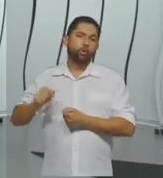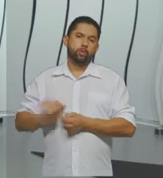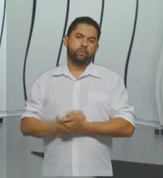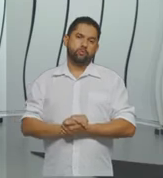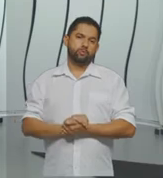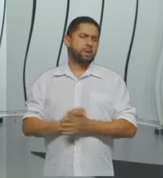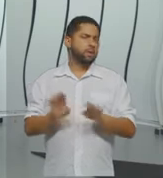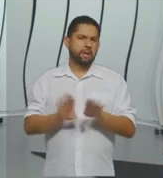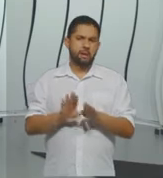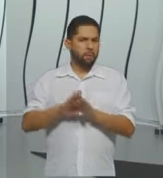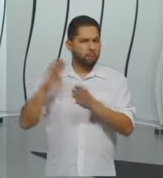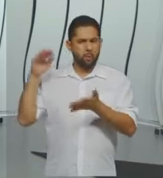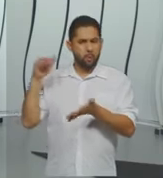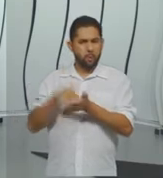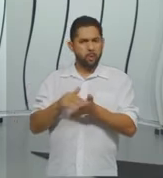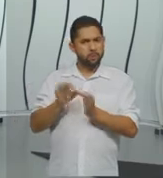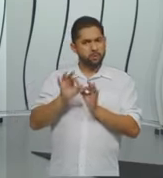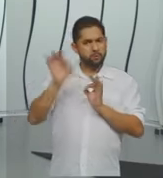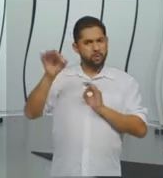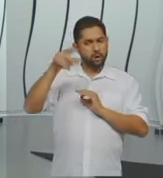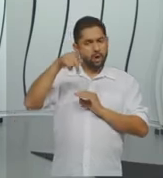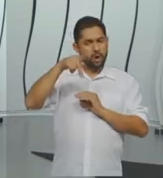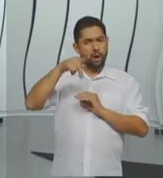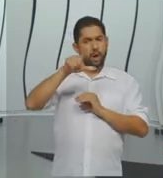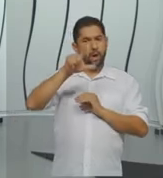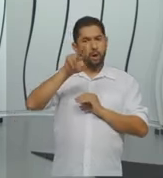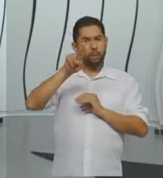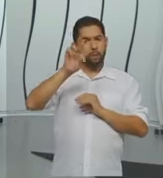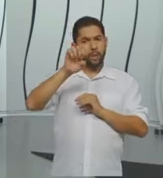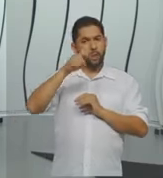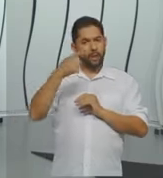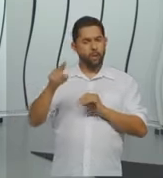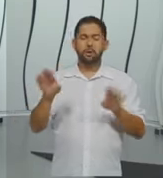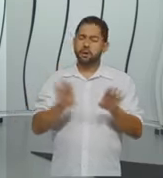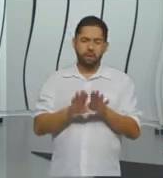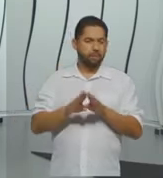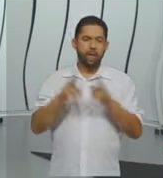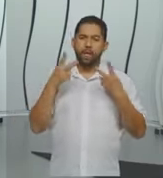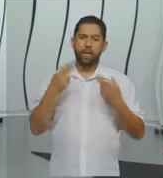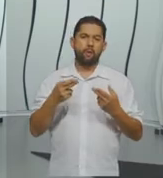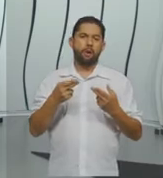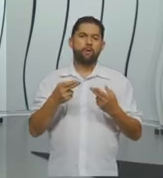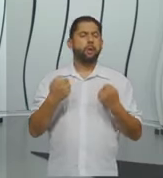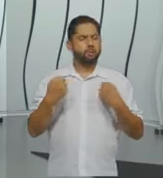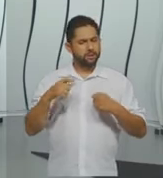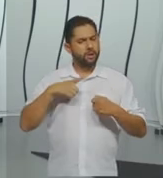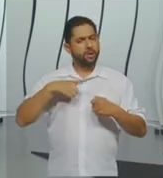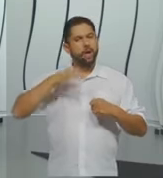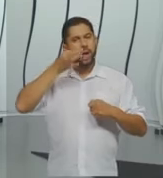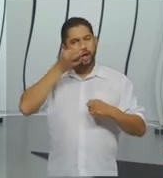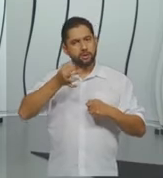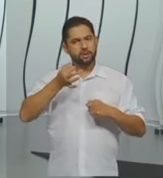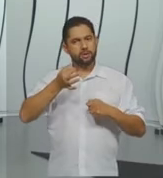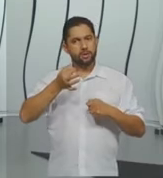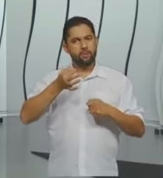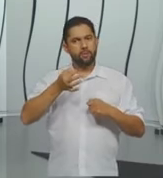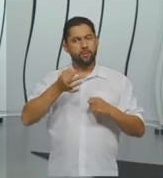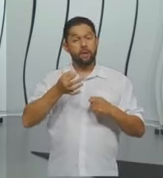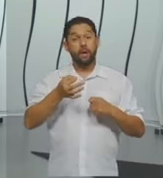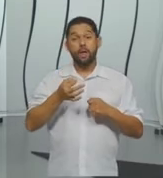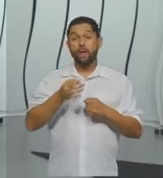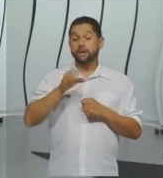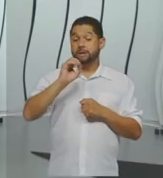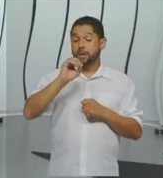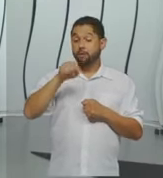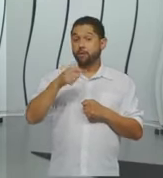é mais considerado um planeta, e sim um planeta anão. Mesmo para Plutão, essa excentricidade ela é de